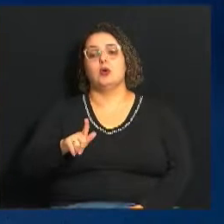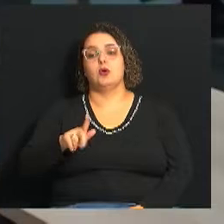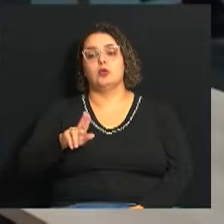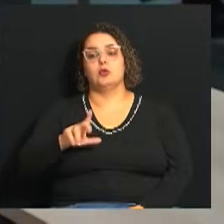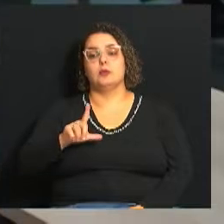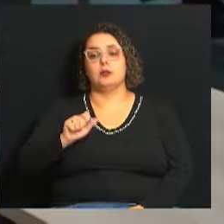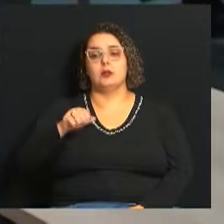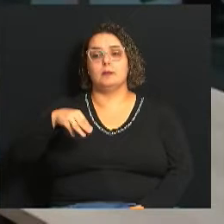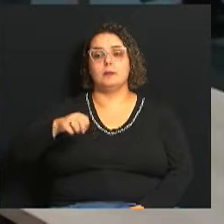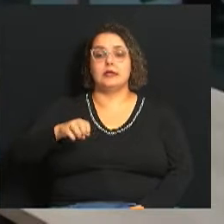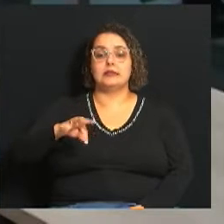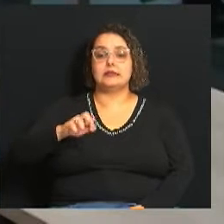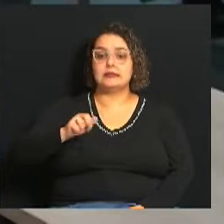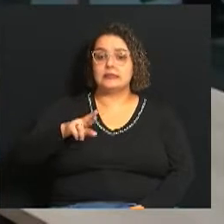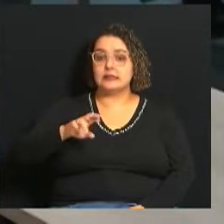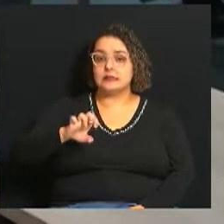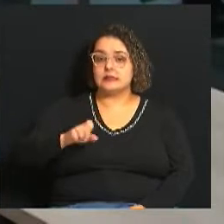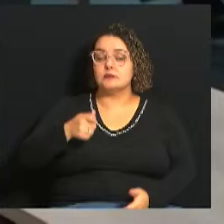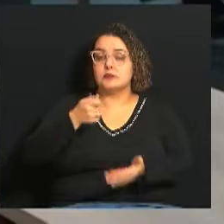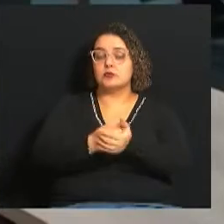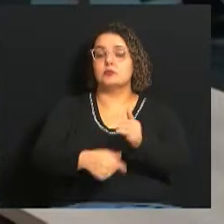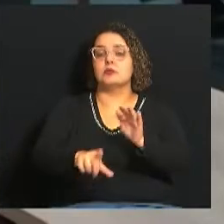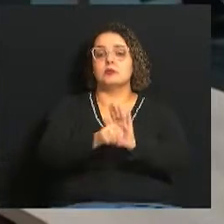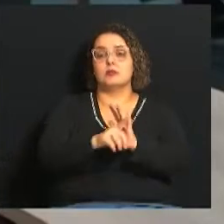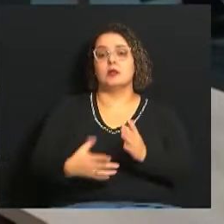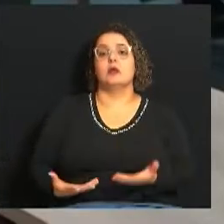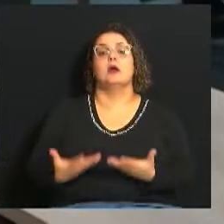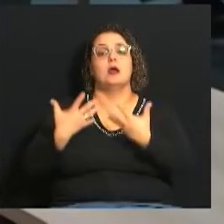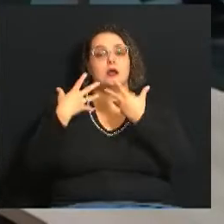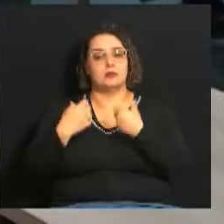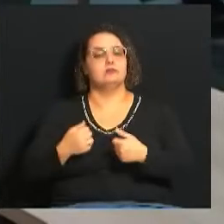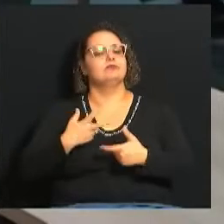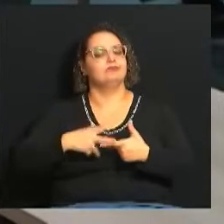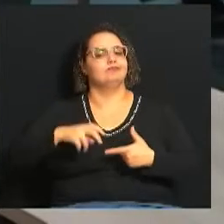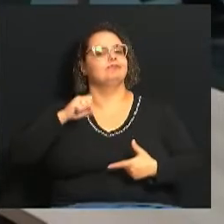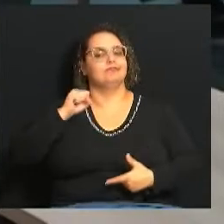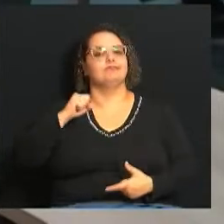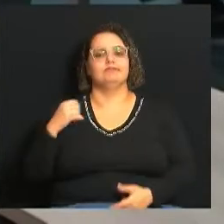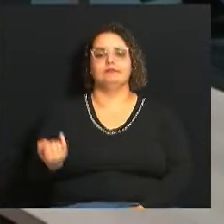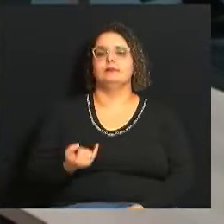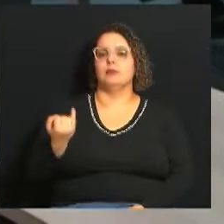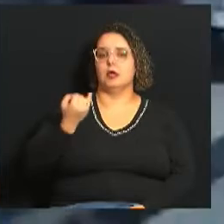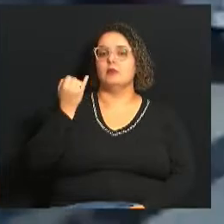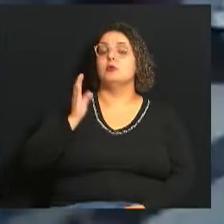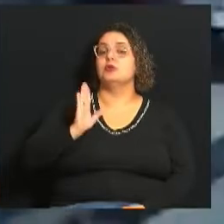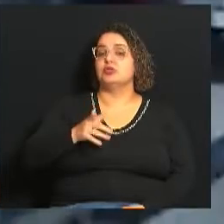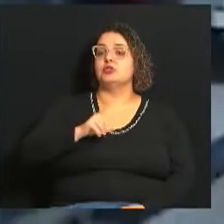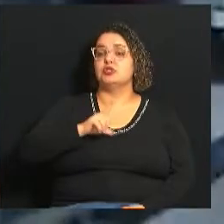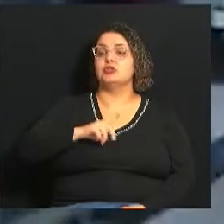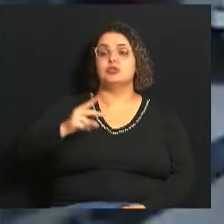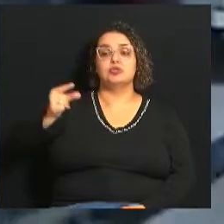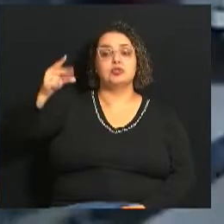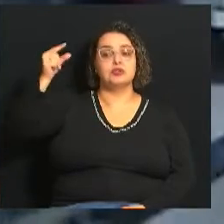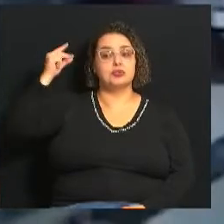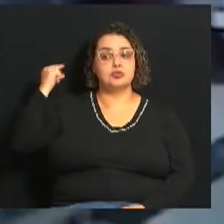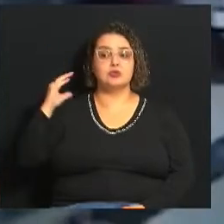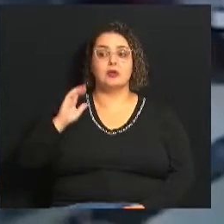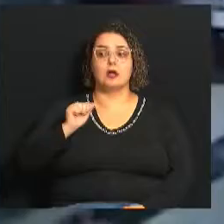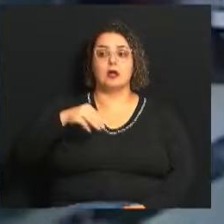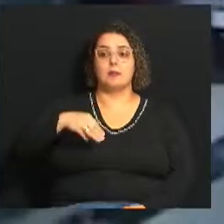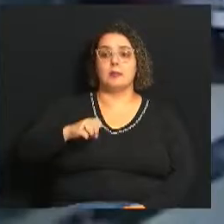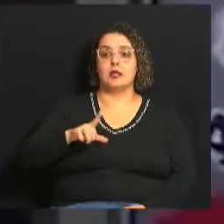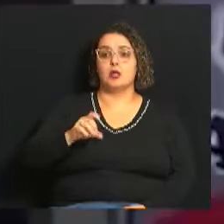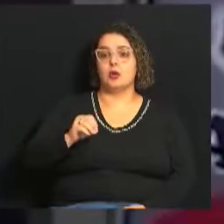lei. Para o parlamentar, a sanção só reforça uma importância que já existia do camelódromo, um espaço